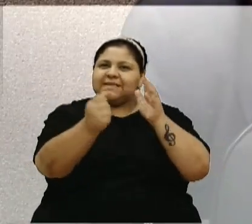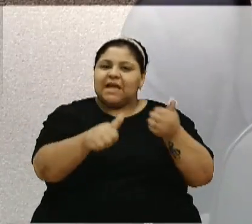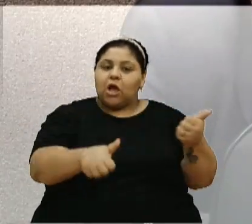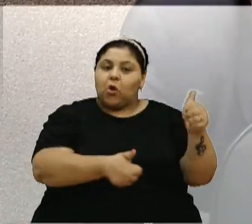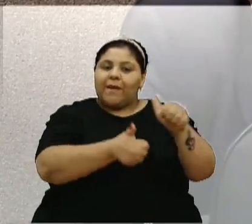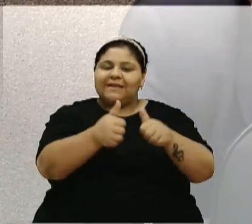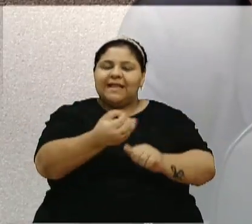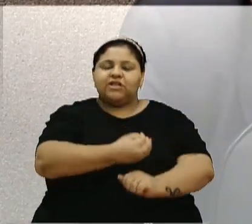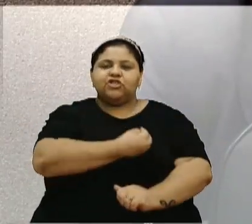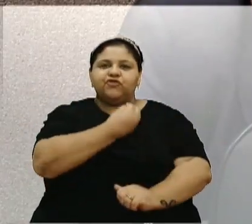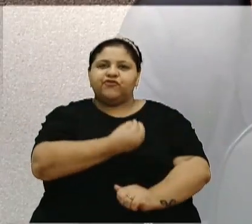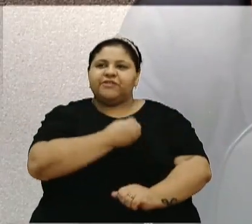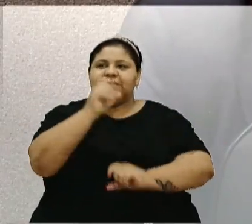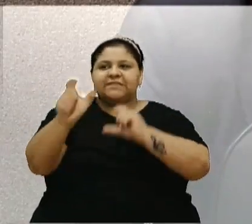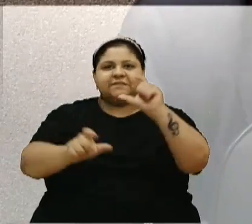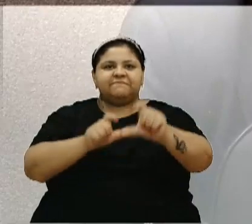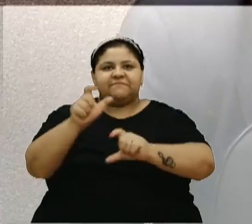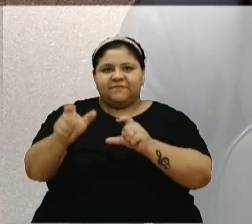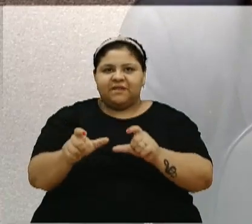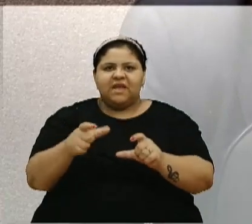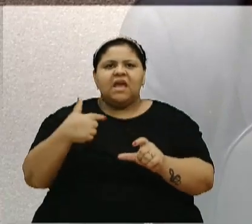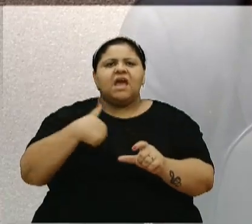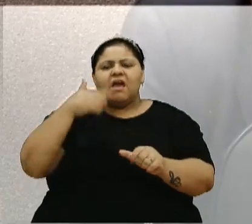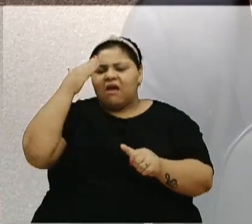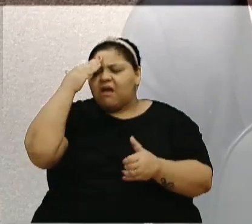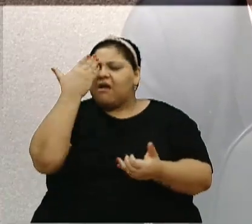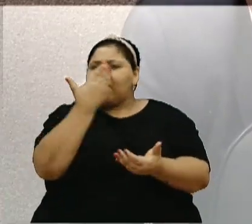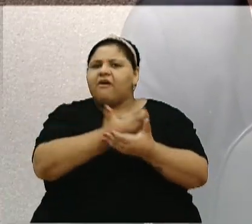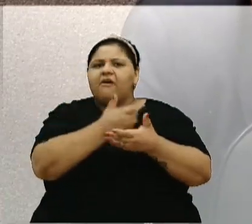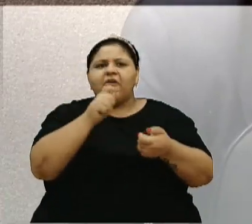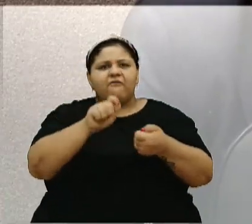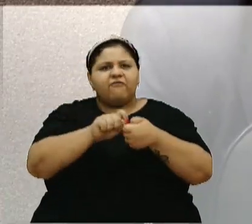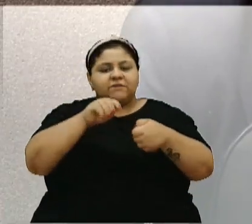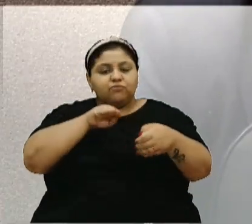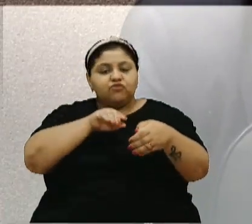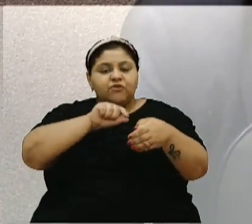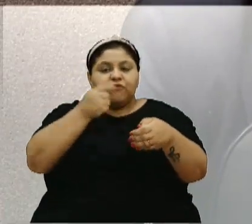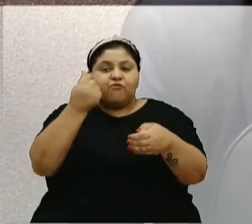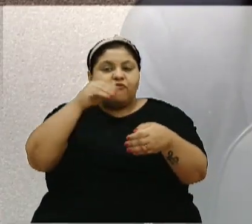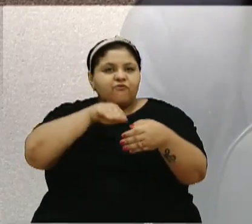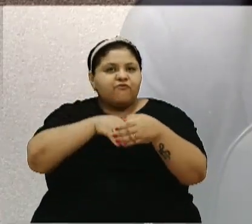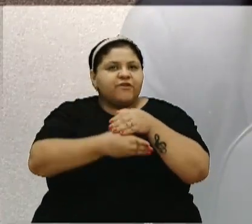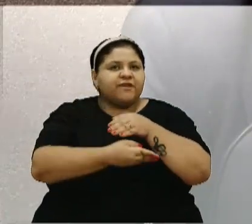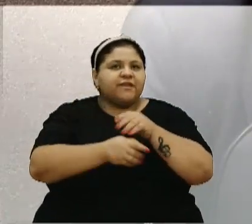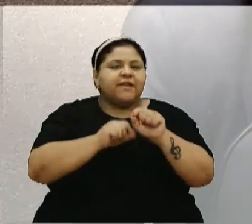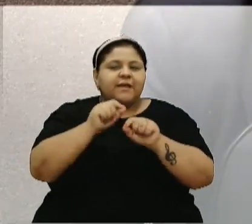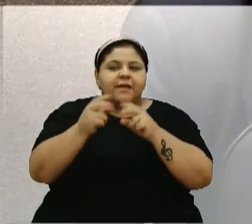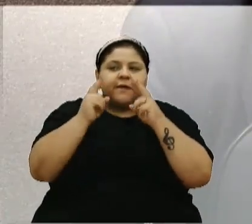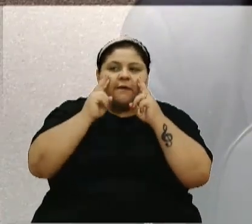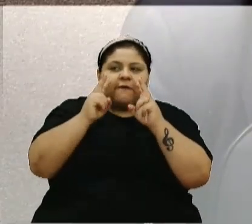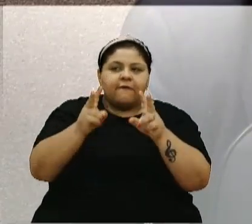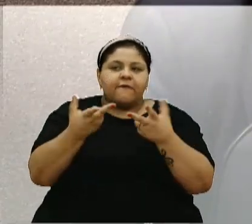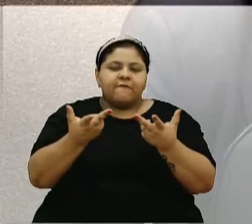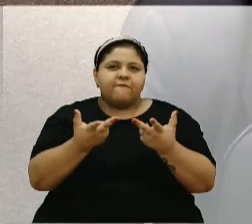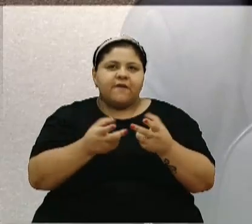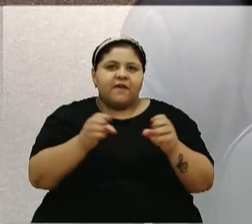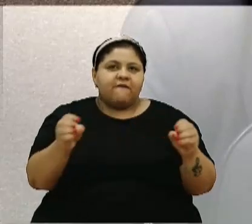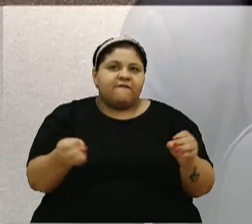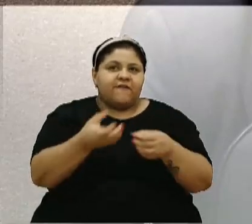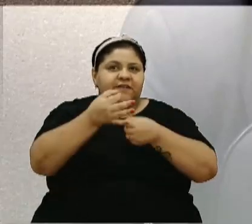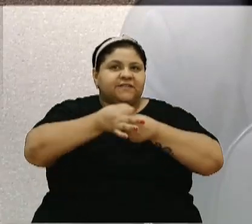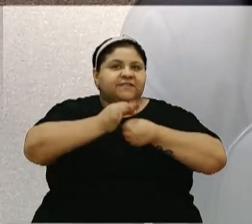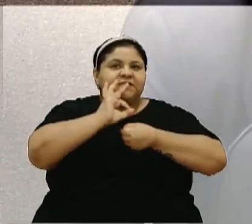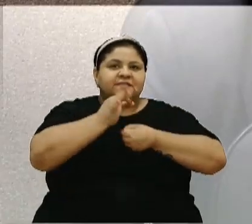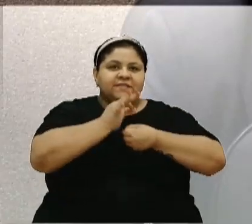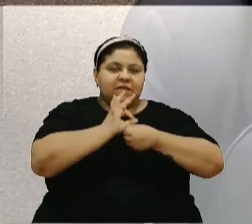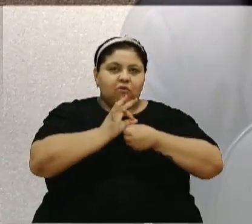das pessoas. Então, eu não tenho dúvidas de que fazemos um investimento, né? E quem enxerga uma festa do tamanho da nossa